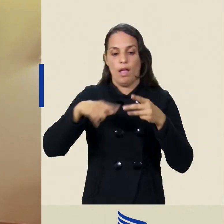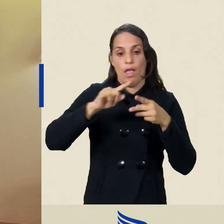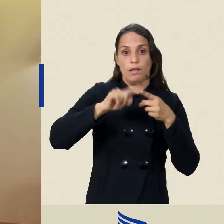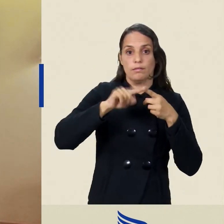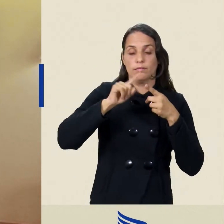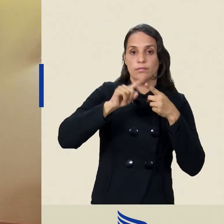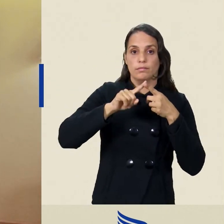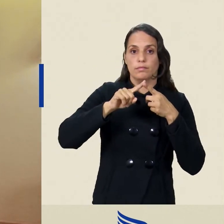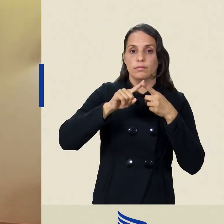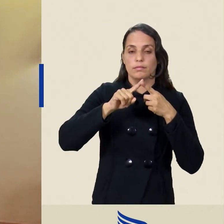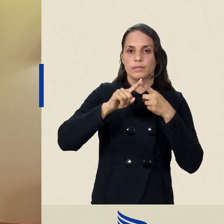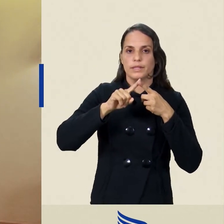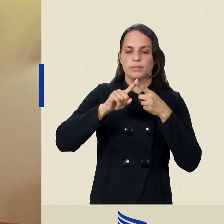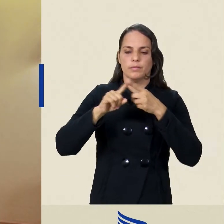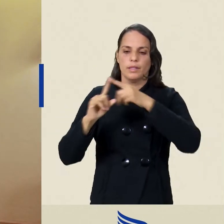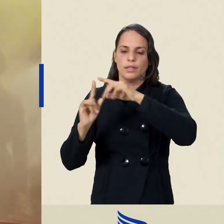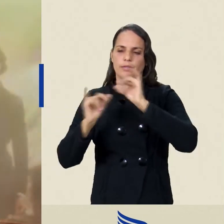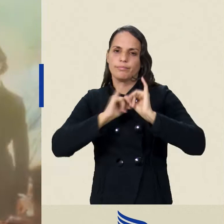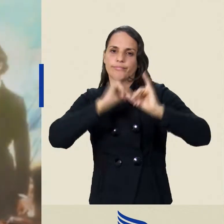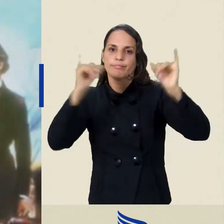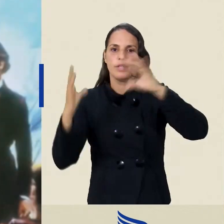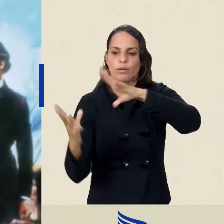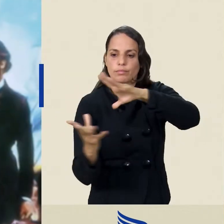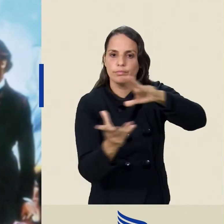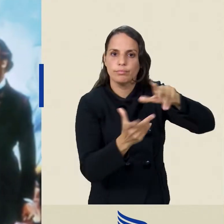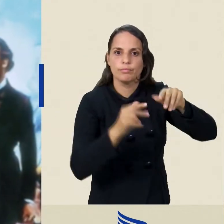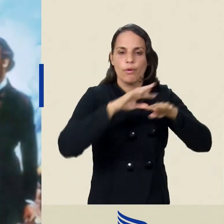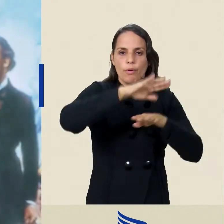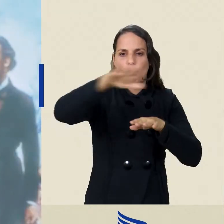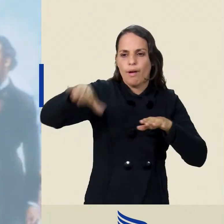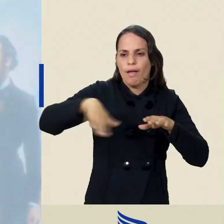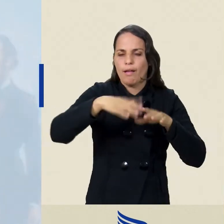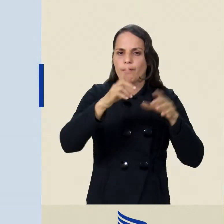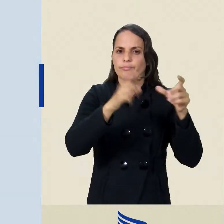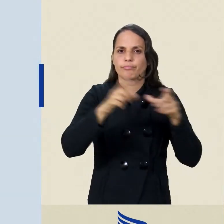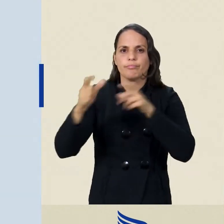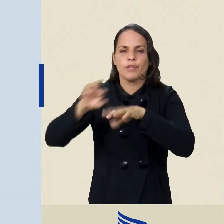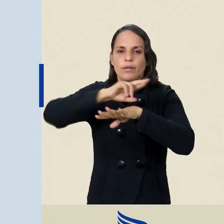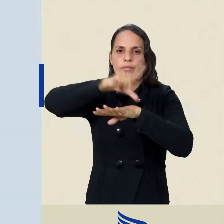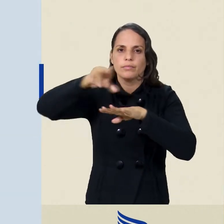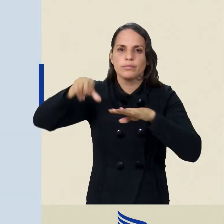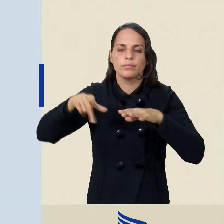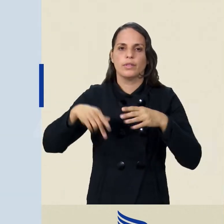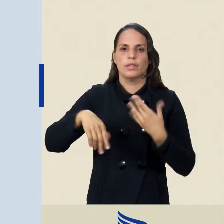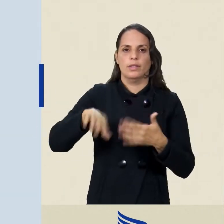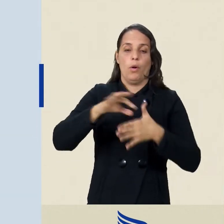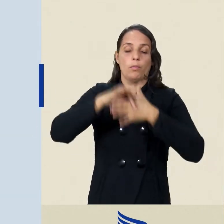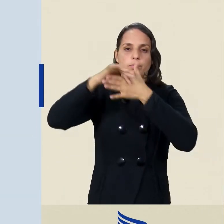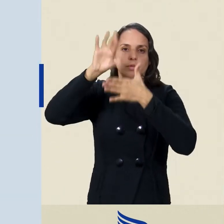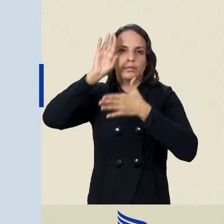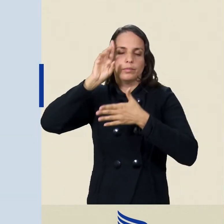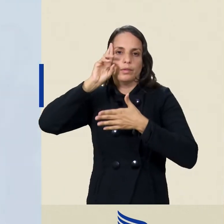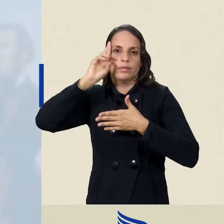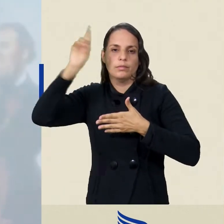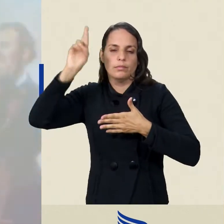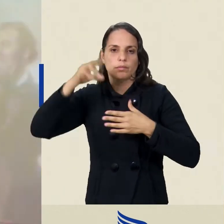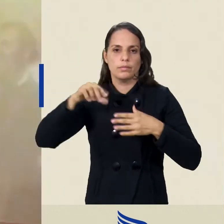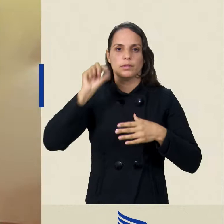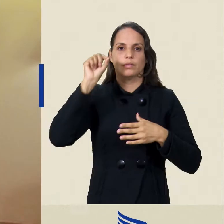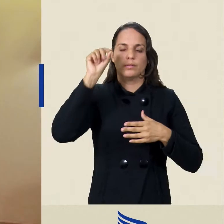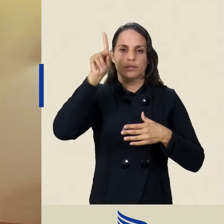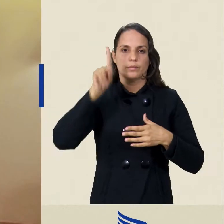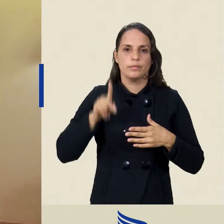foi ouvida em diferentes lugares. Guilherme Miller foi o principal líder do movimento do primeiro anjo, do Apocalipse